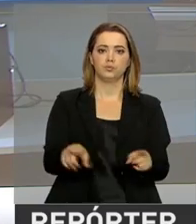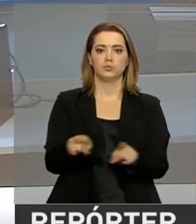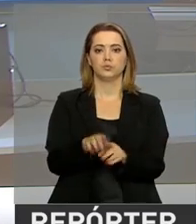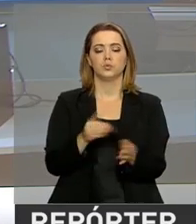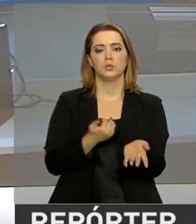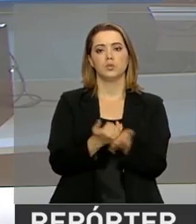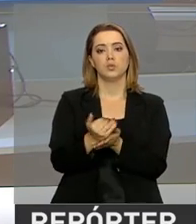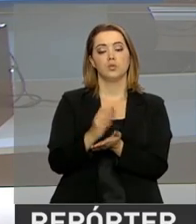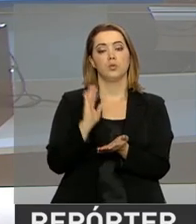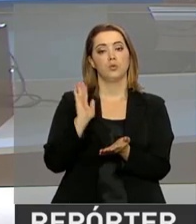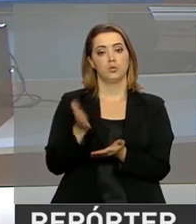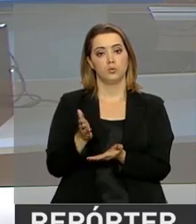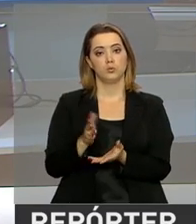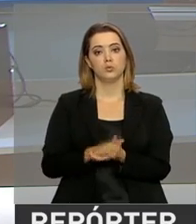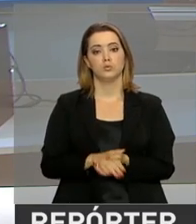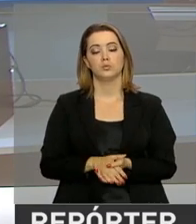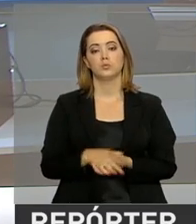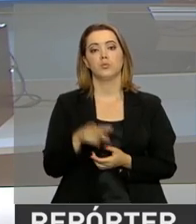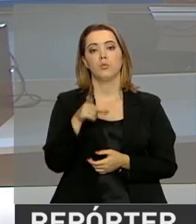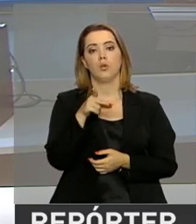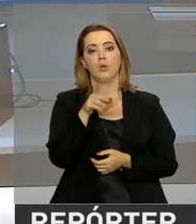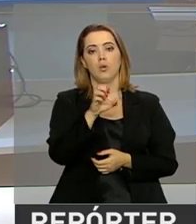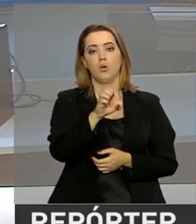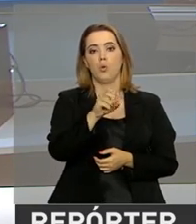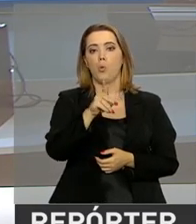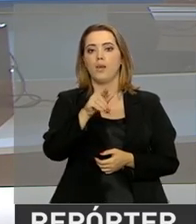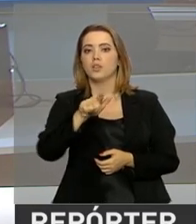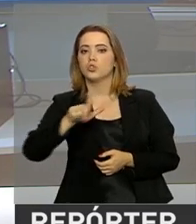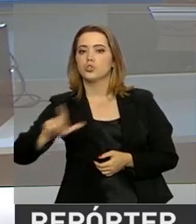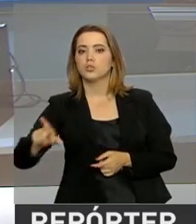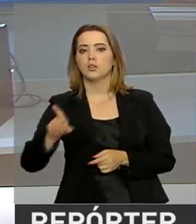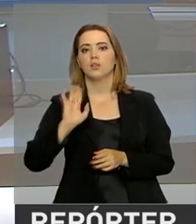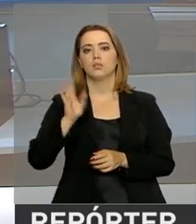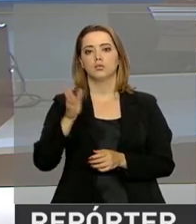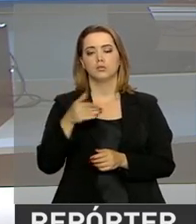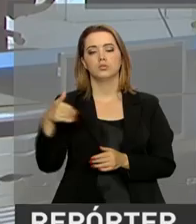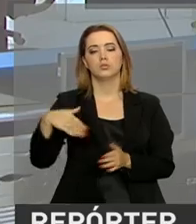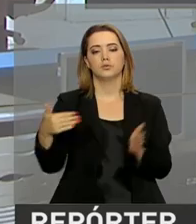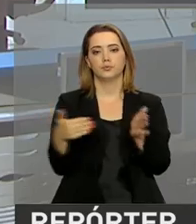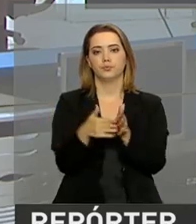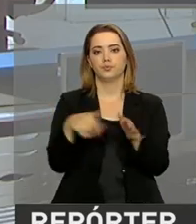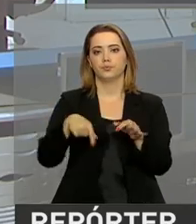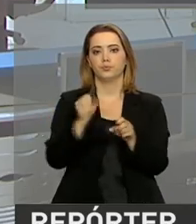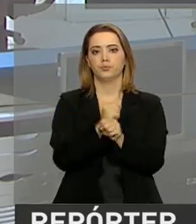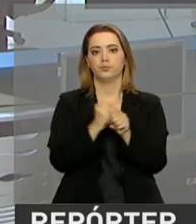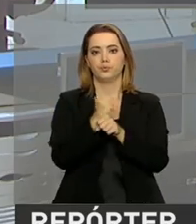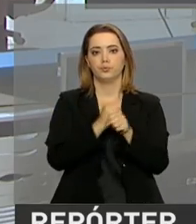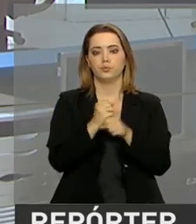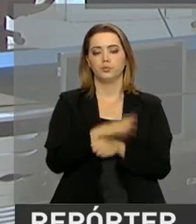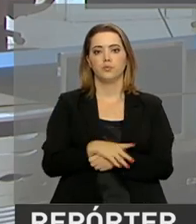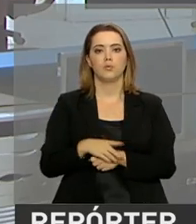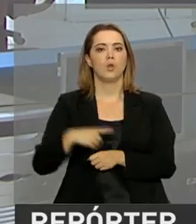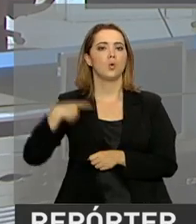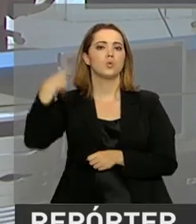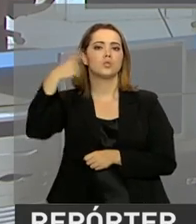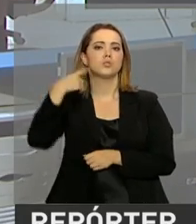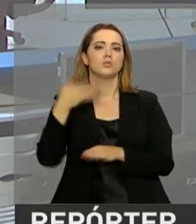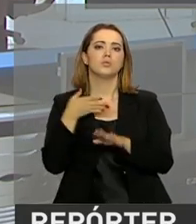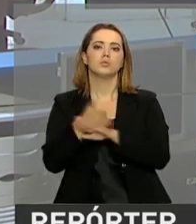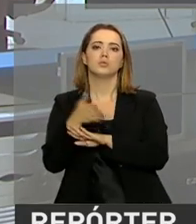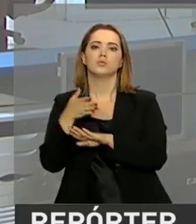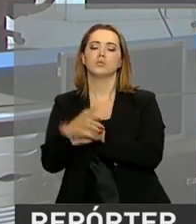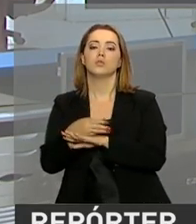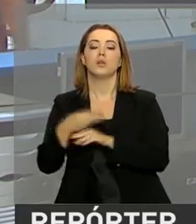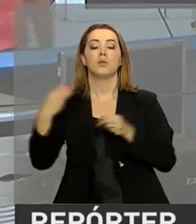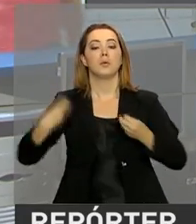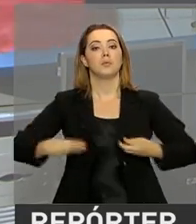está mantido os editais serão lançados até o fim deste ano os advogados que passarem pelo ministério